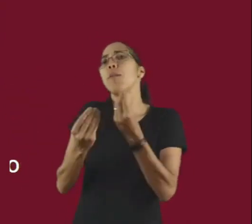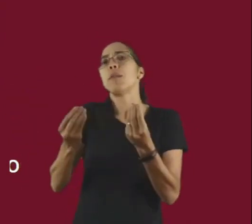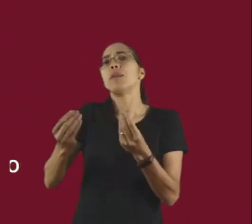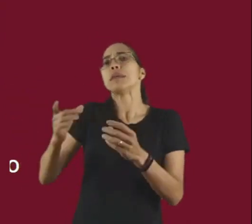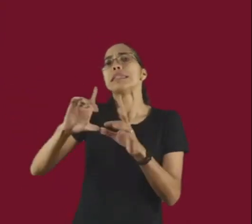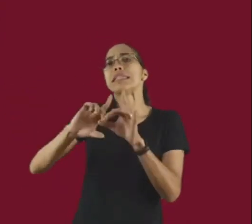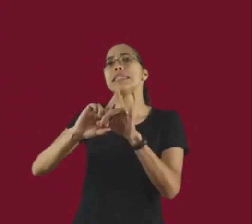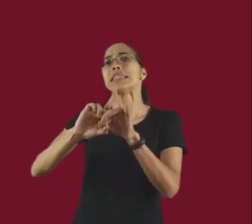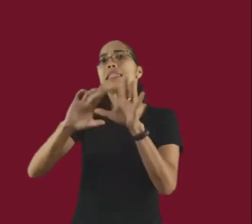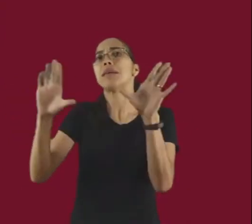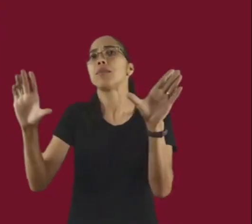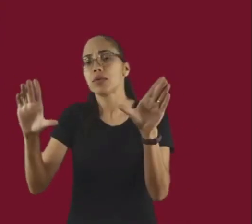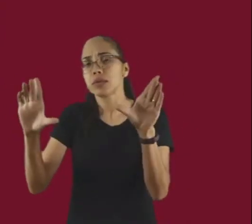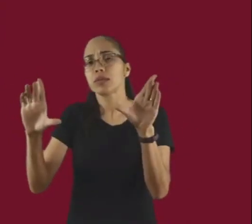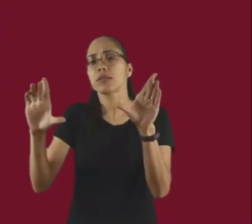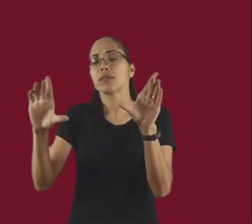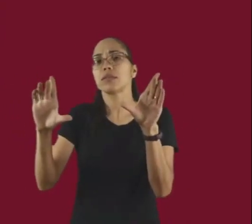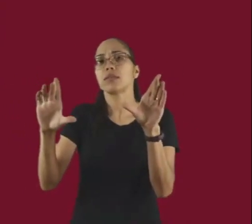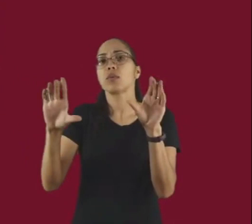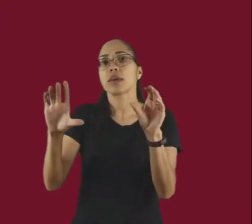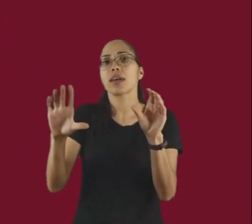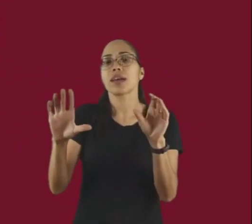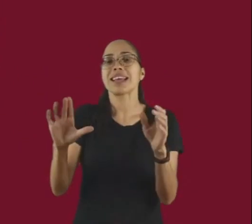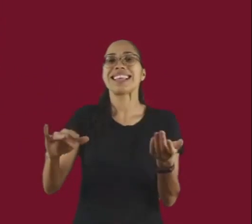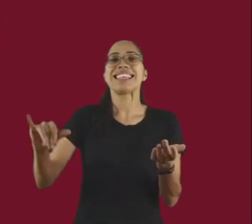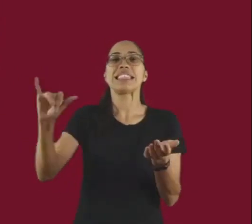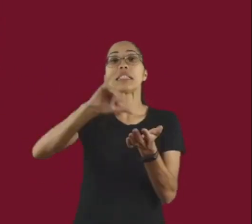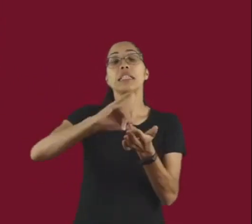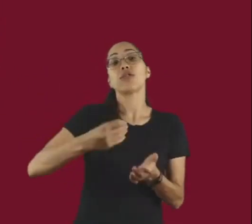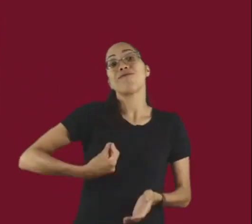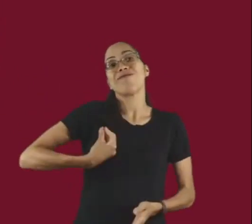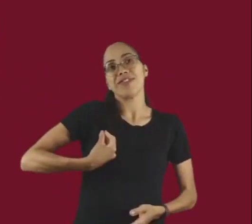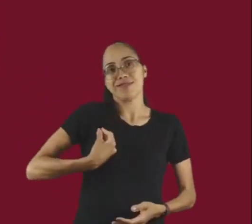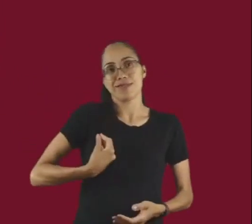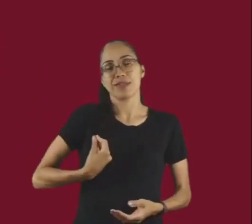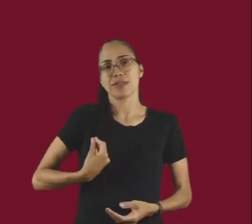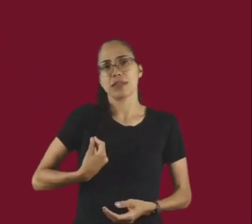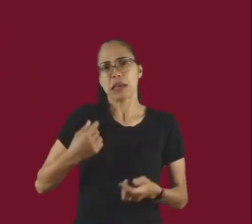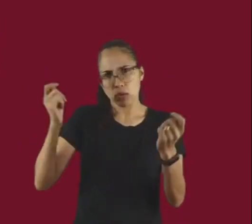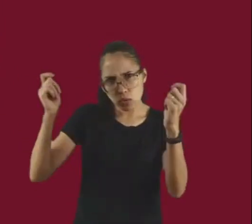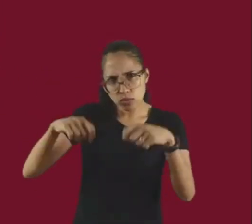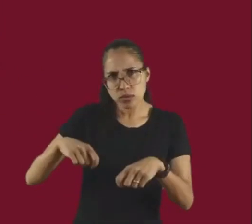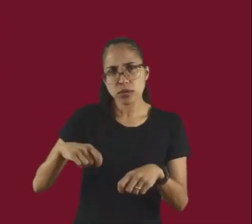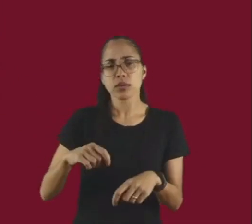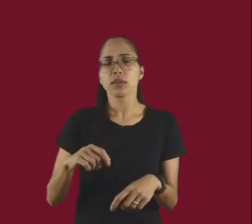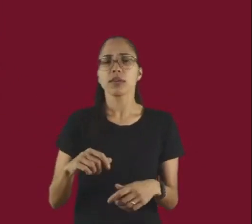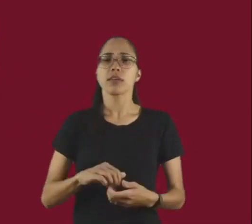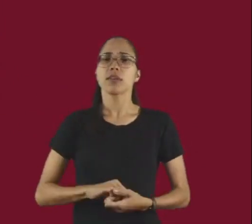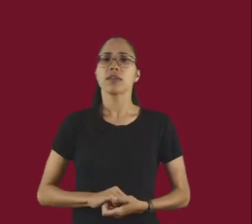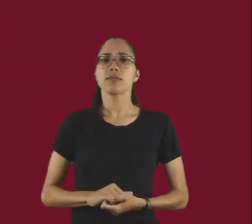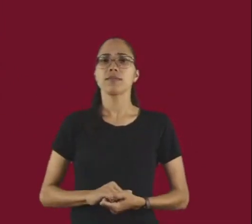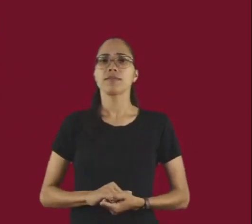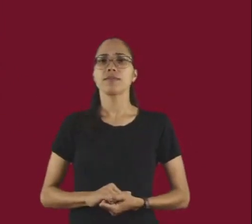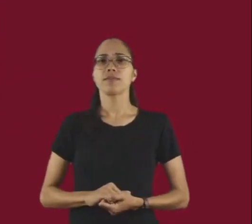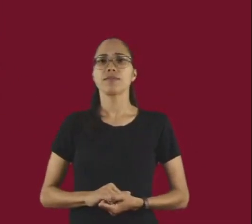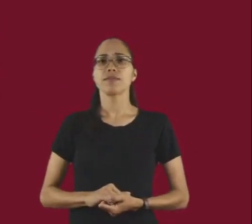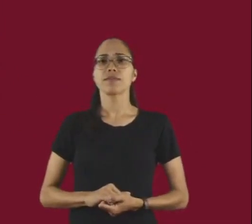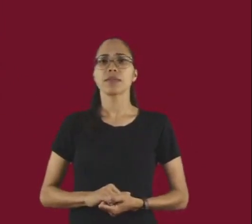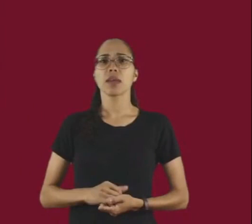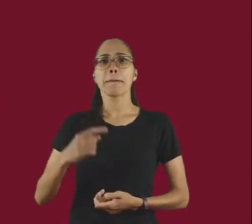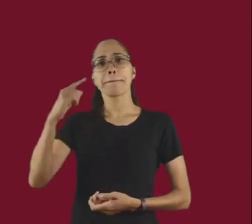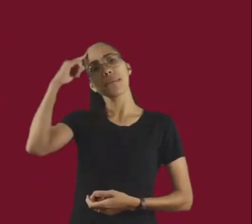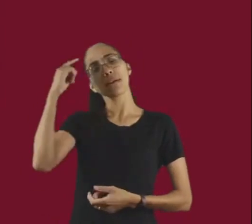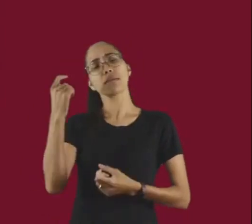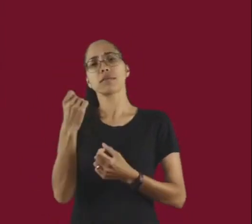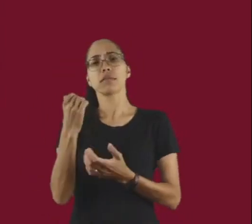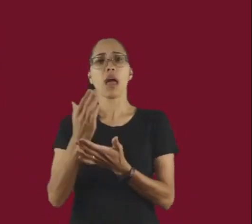do biocentrismo? Você acha que seria possível? eu acho algumas coisas, Silvana. Uma das coisas é